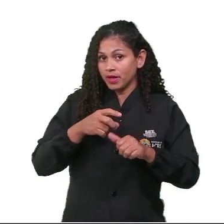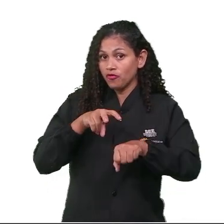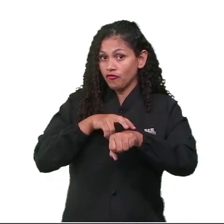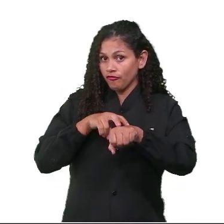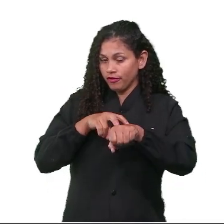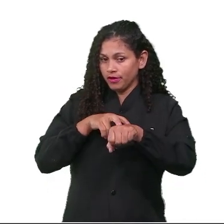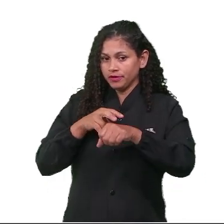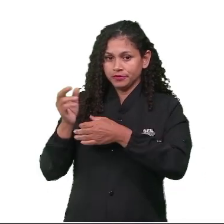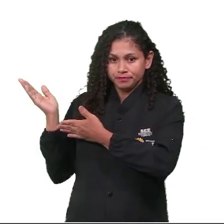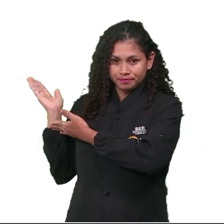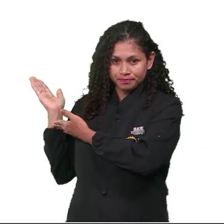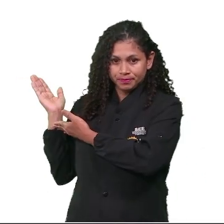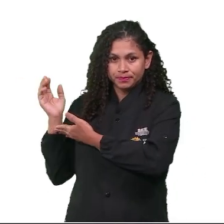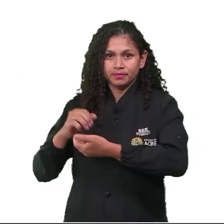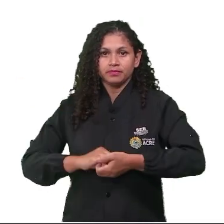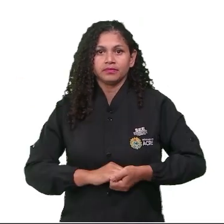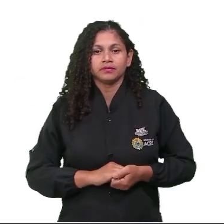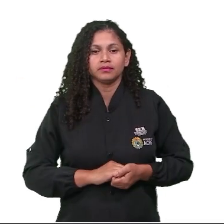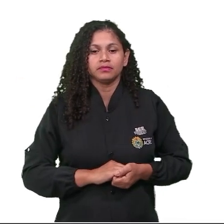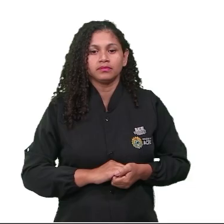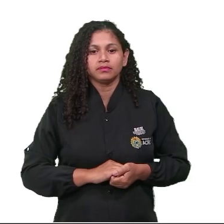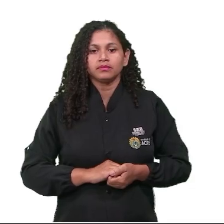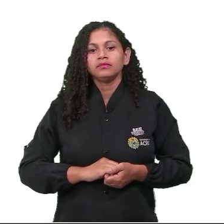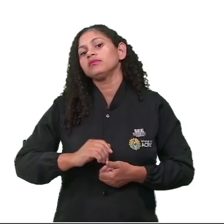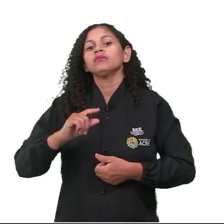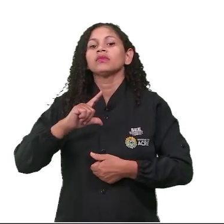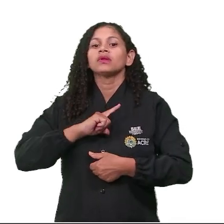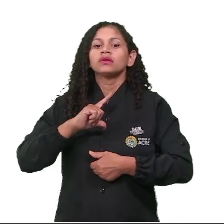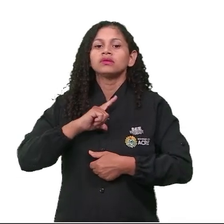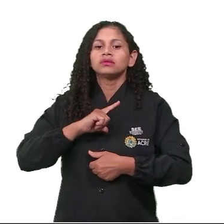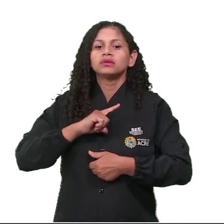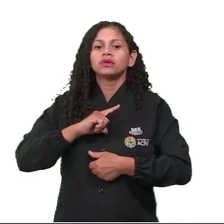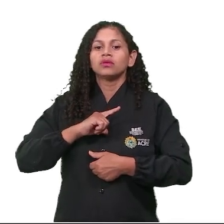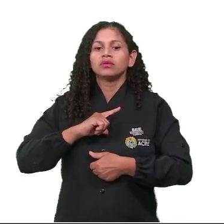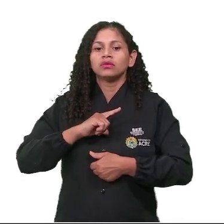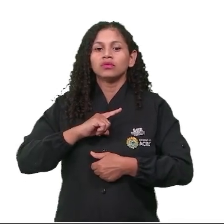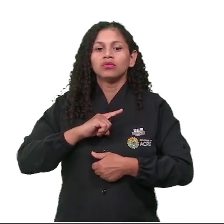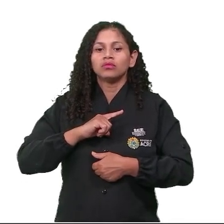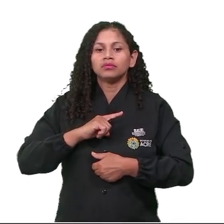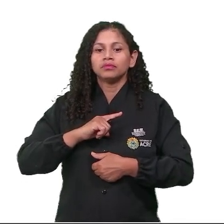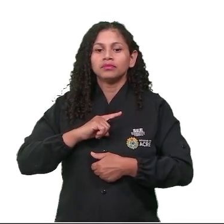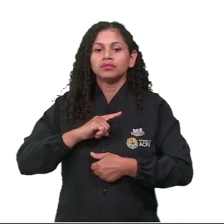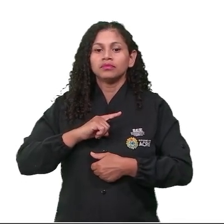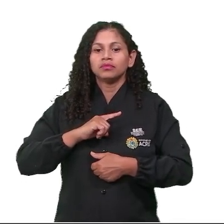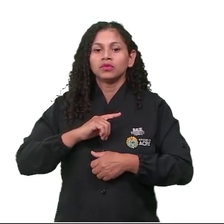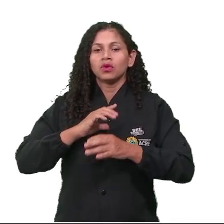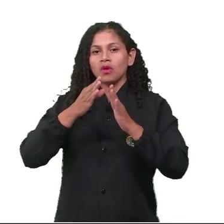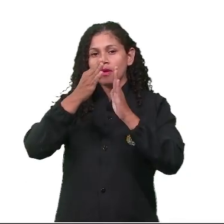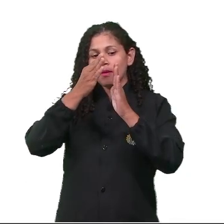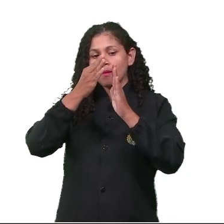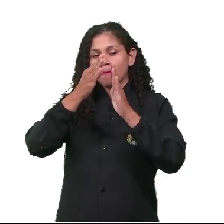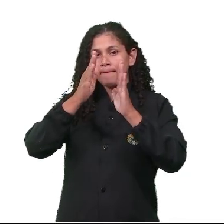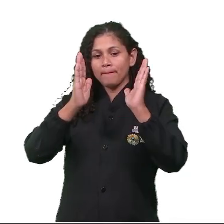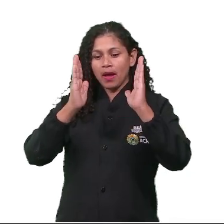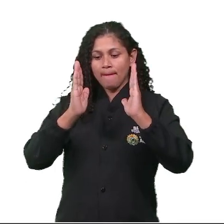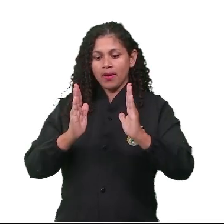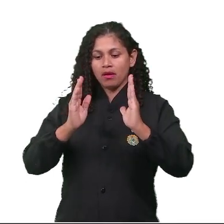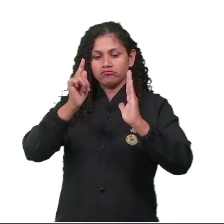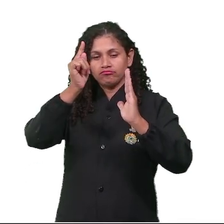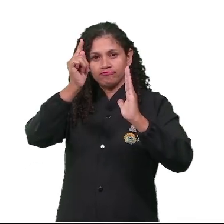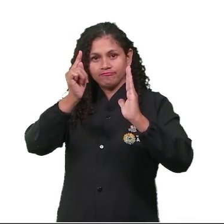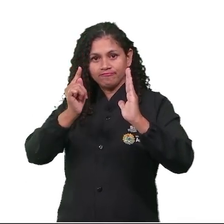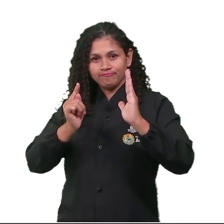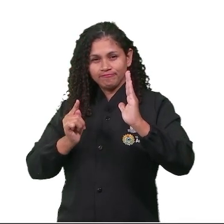observo? Eu observo que a aresta que eu estou pintando aqui, ó, forma com a base o